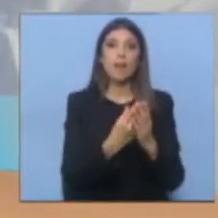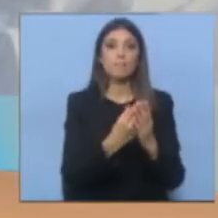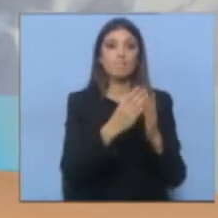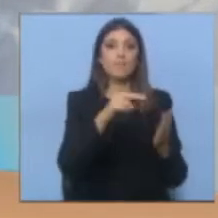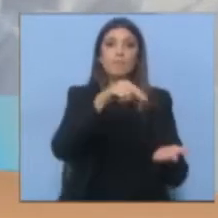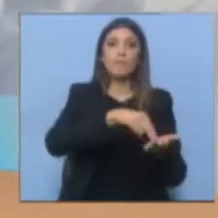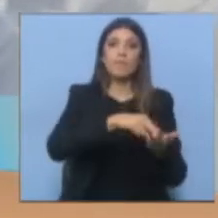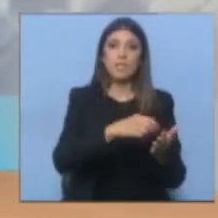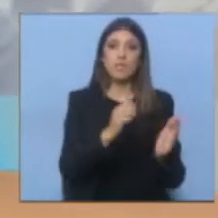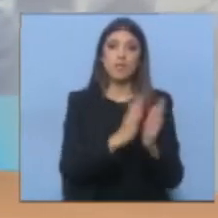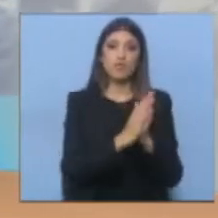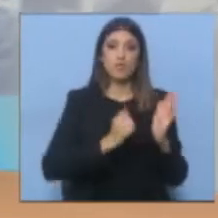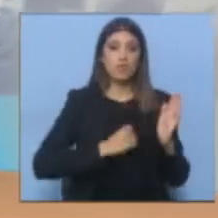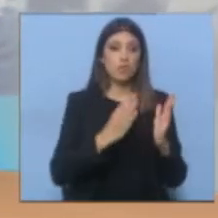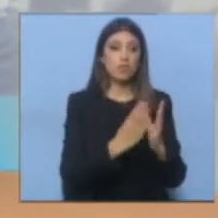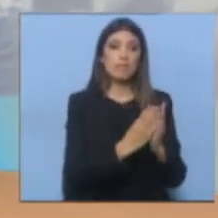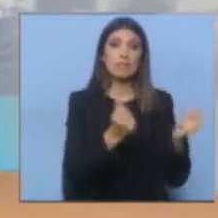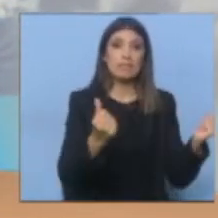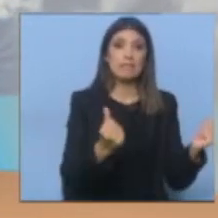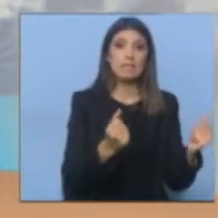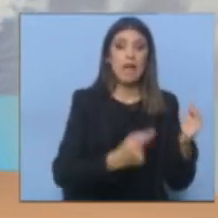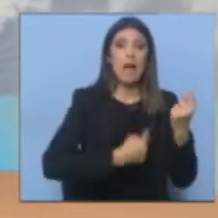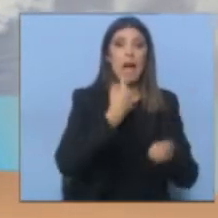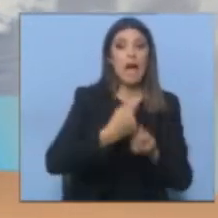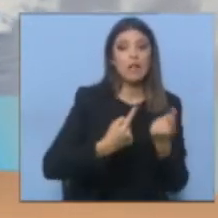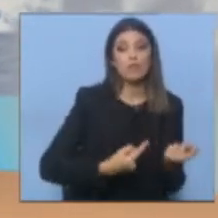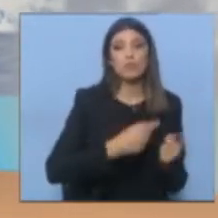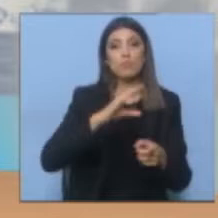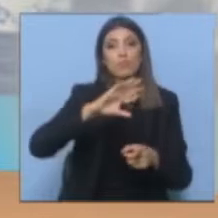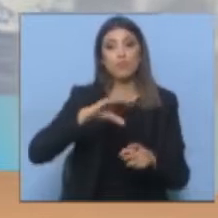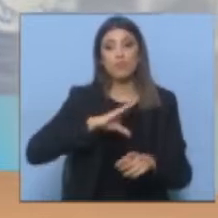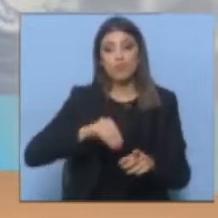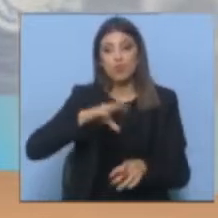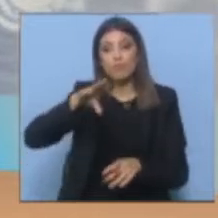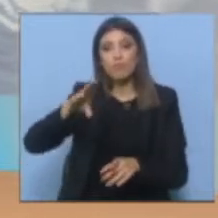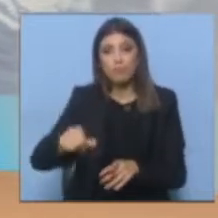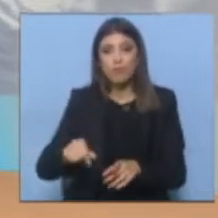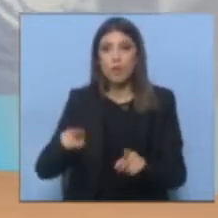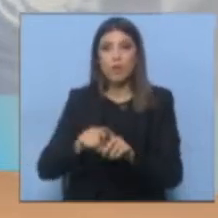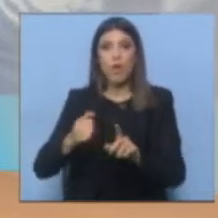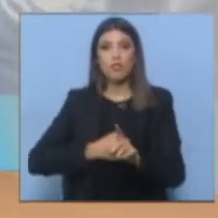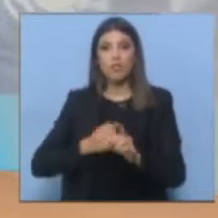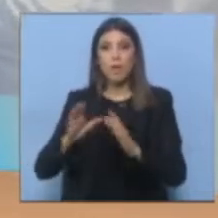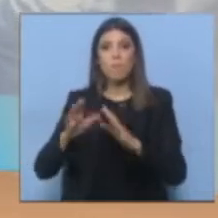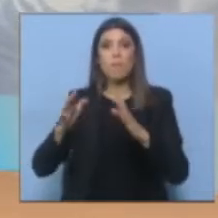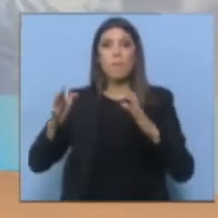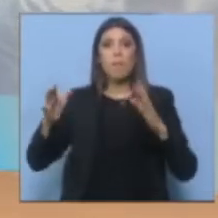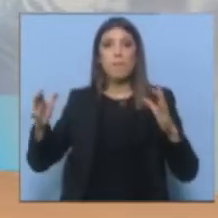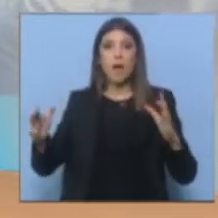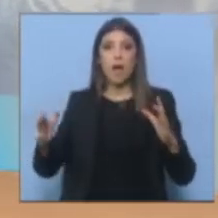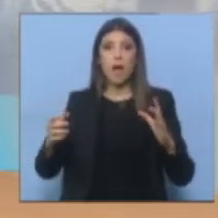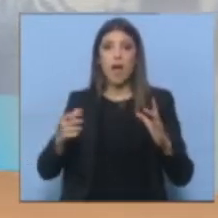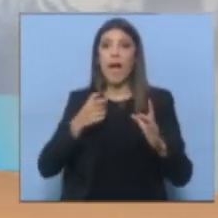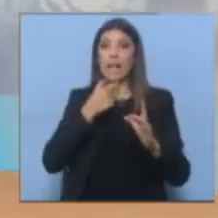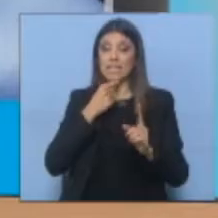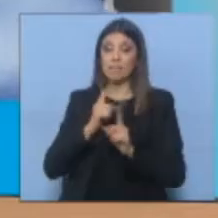cristãos, há partes do mundo onde o cristianismo registra um crescimento muito acentuado, apesar da perseguição, não é?